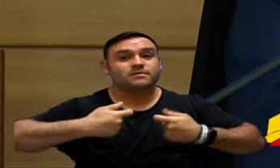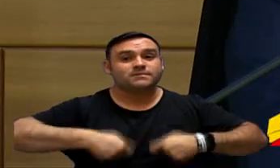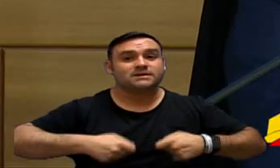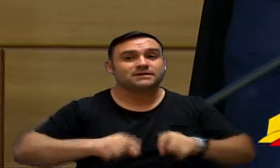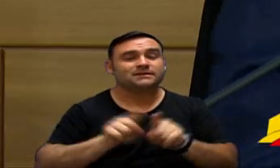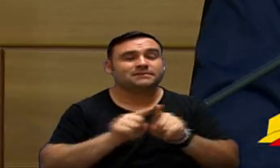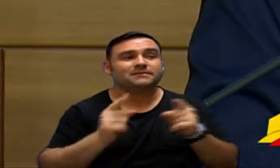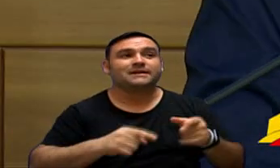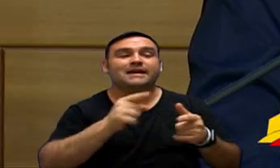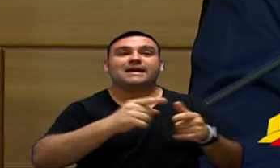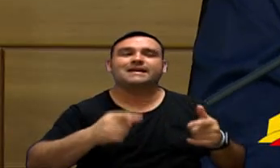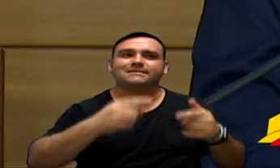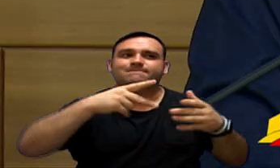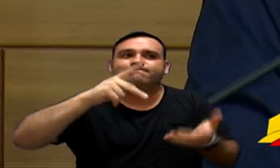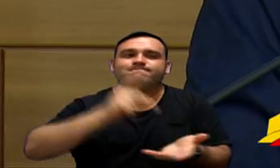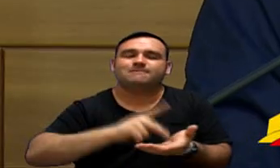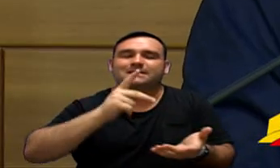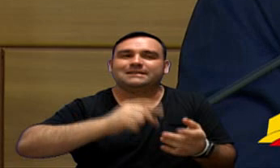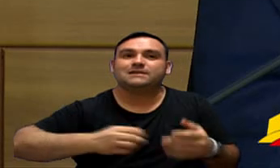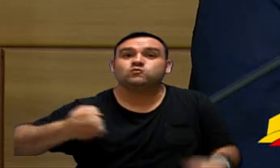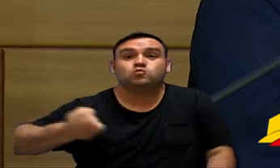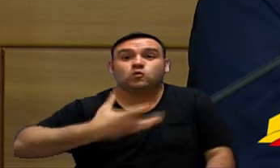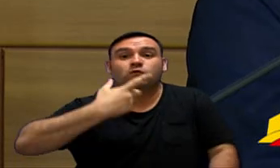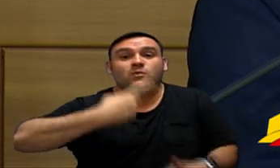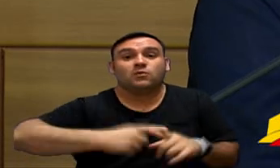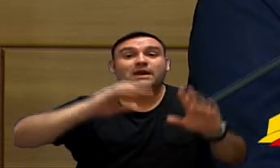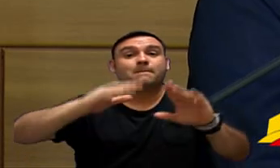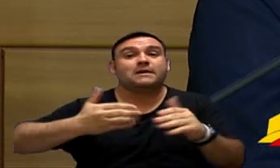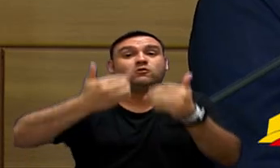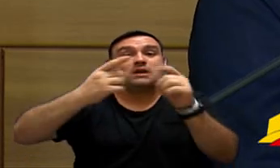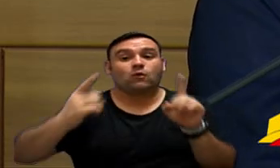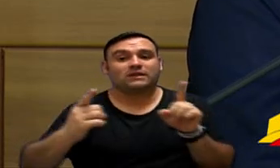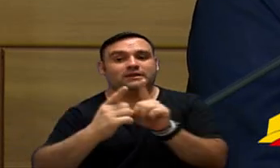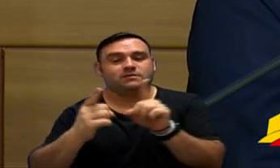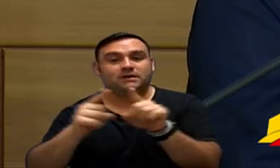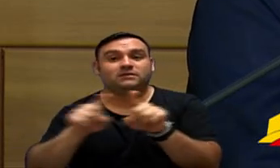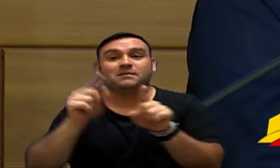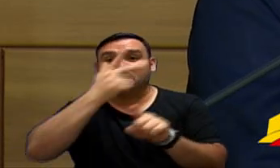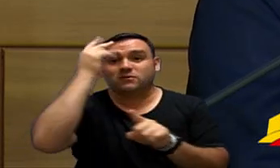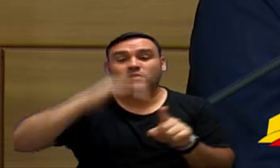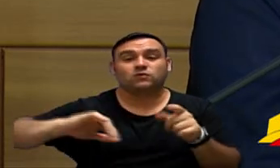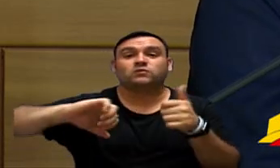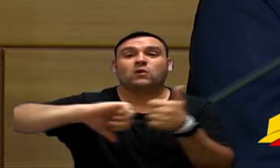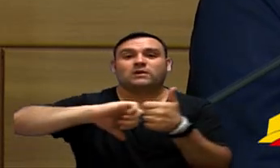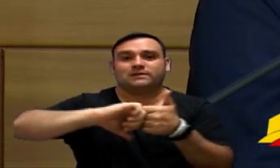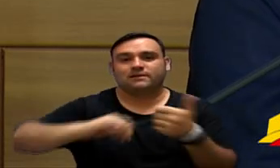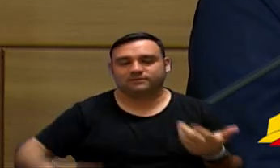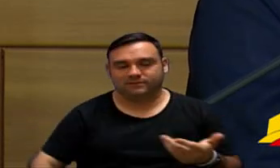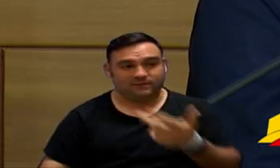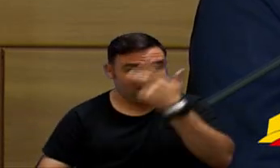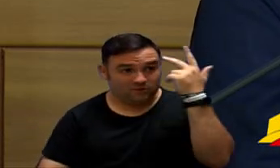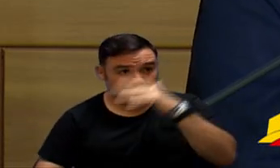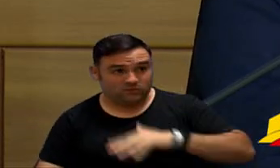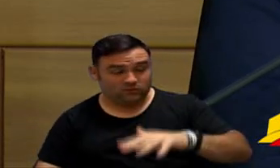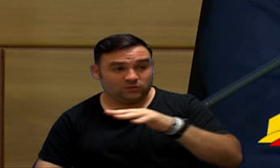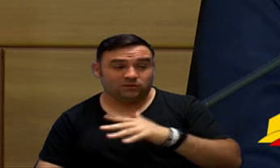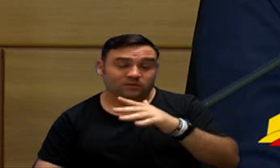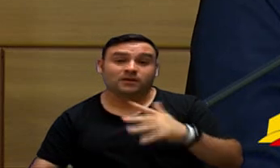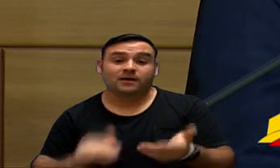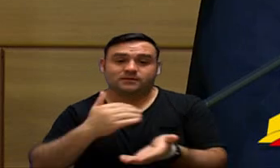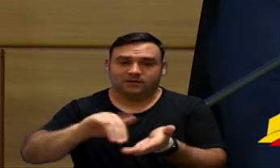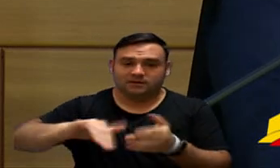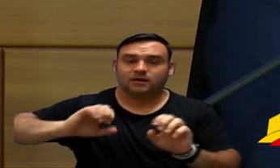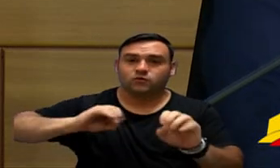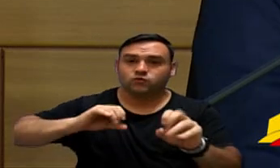precisava colocar de forma inédita para melhorar o atendimento e a qualidade da população. A população, secretários de